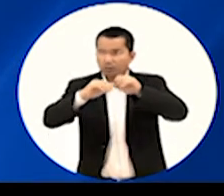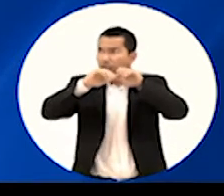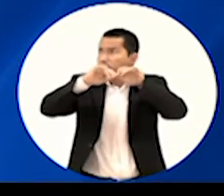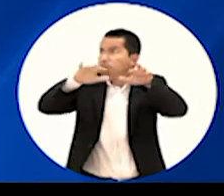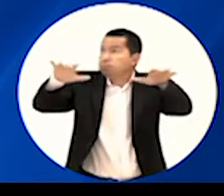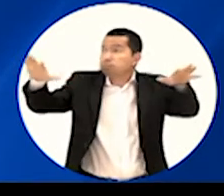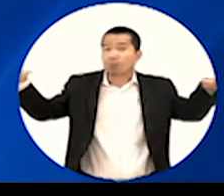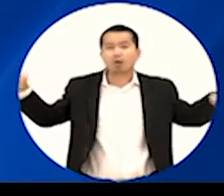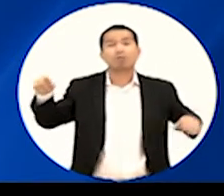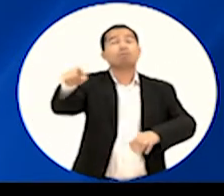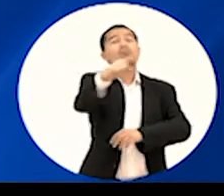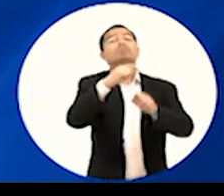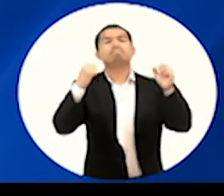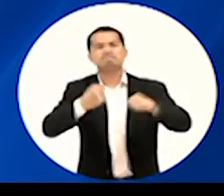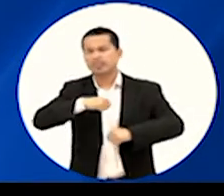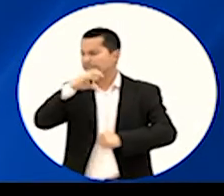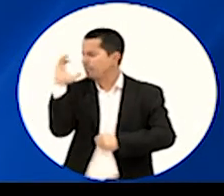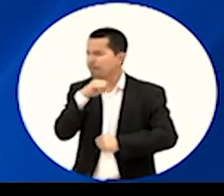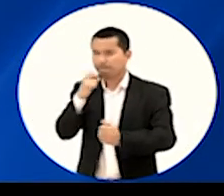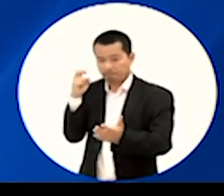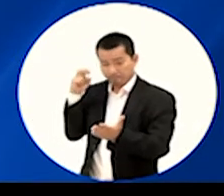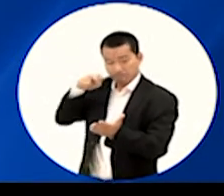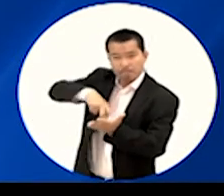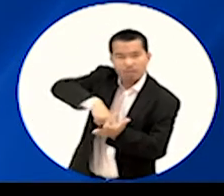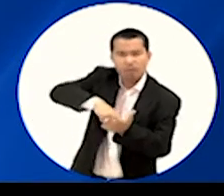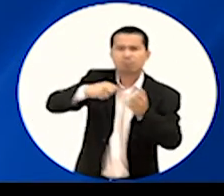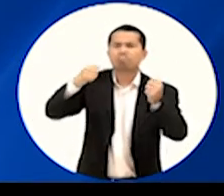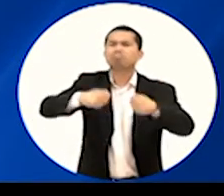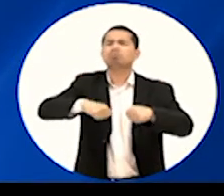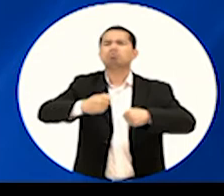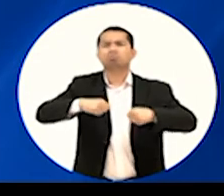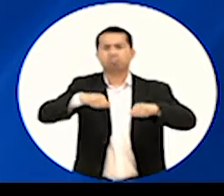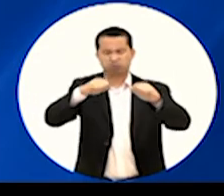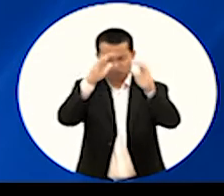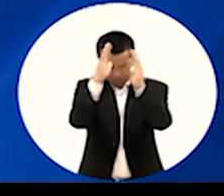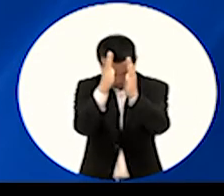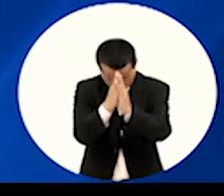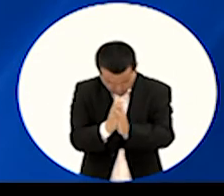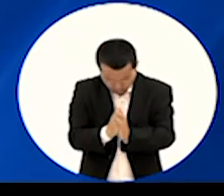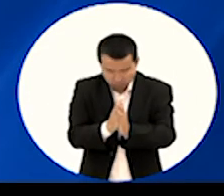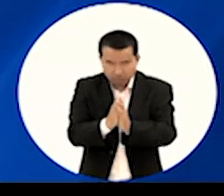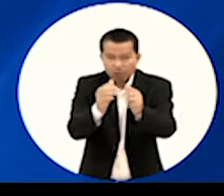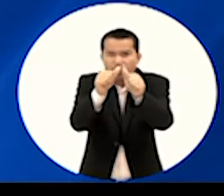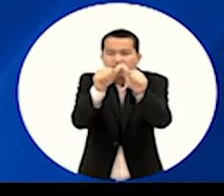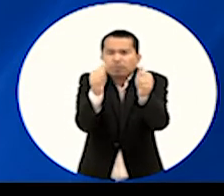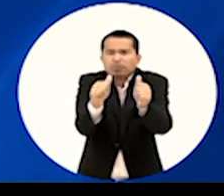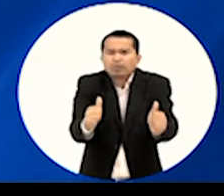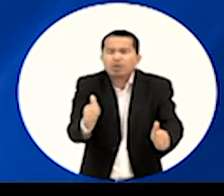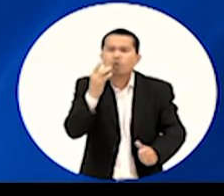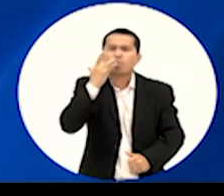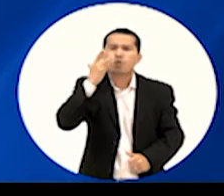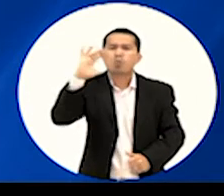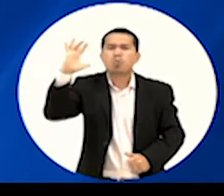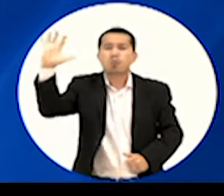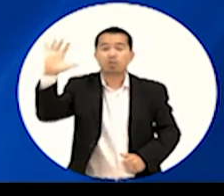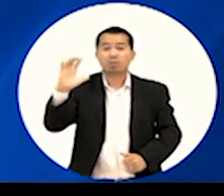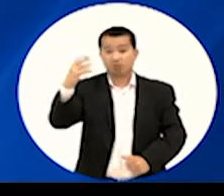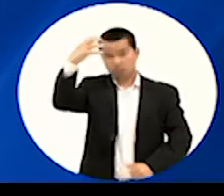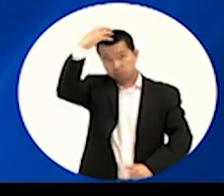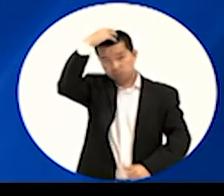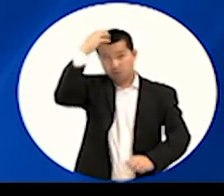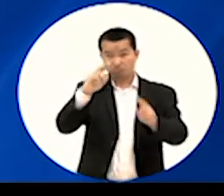musicais, ajoelhem-se todos e adorem a estátua de ouro que o rei Nabucodonosor mandou